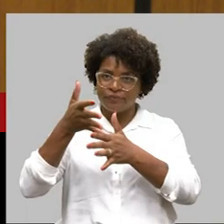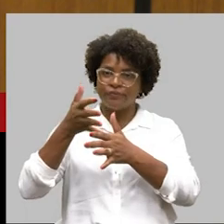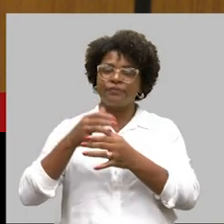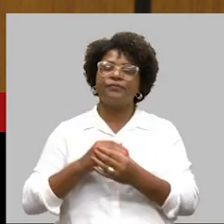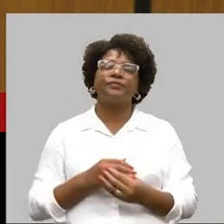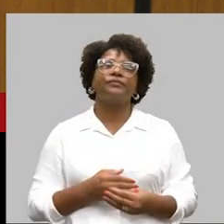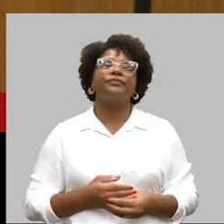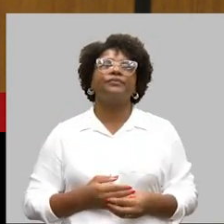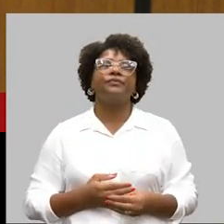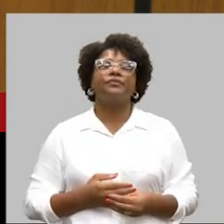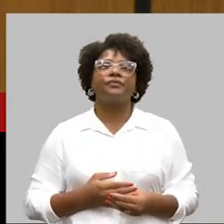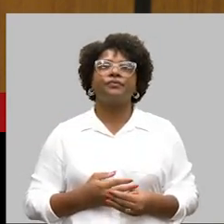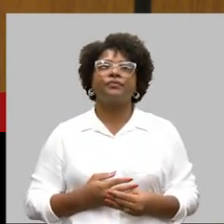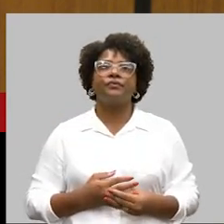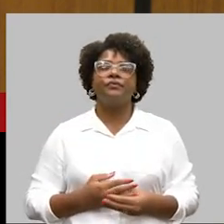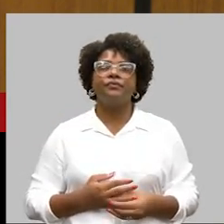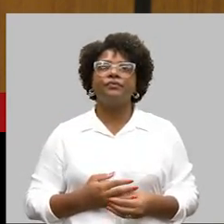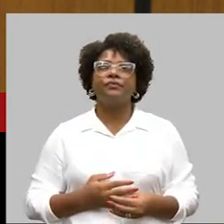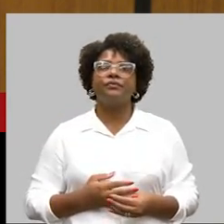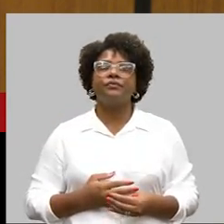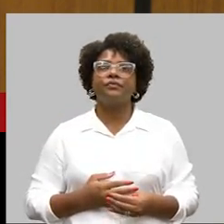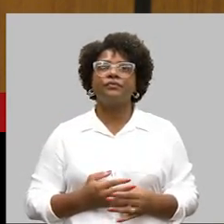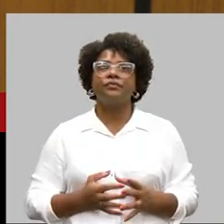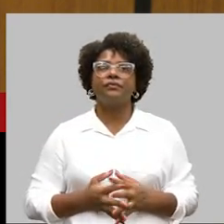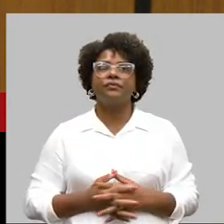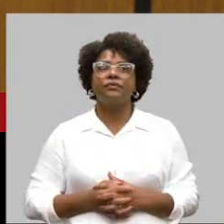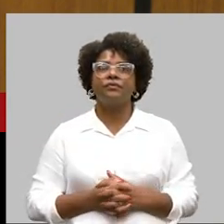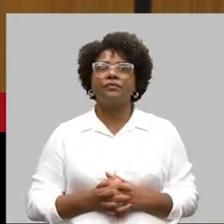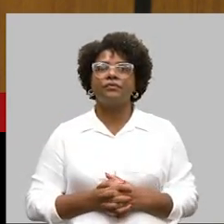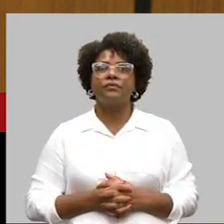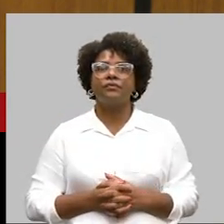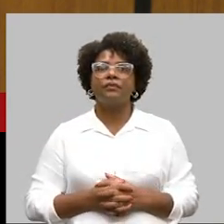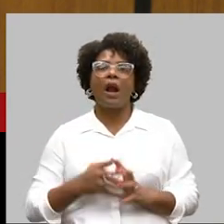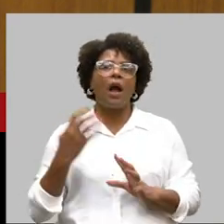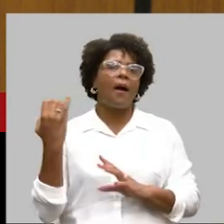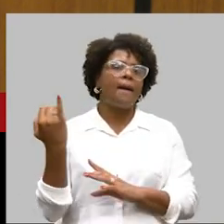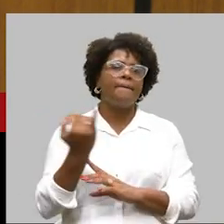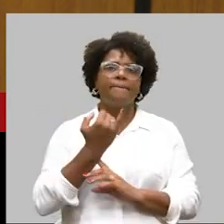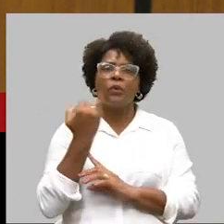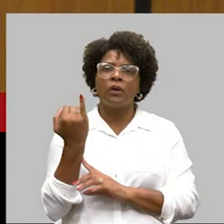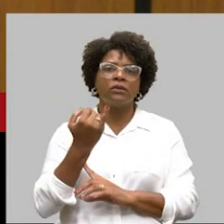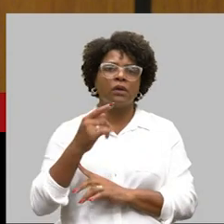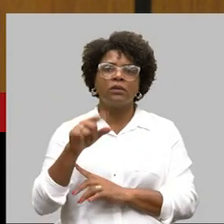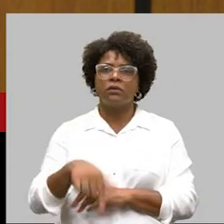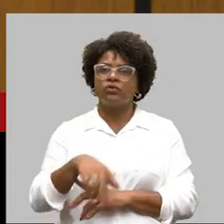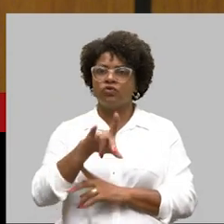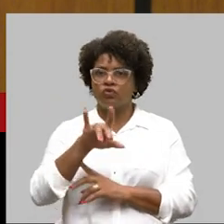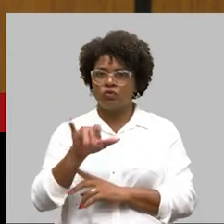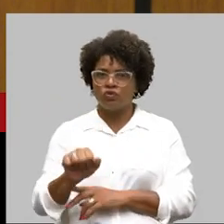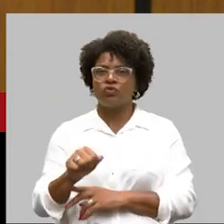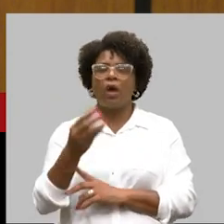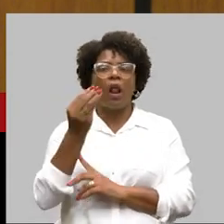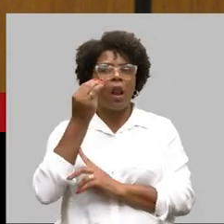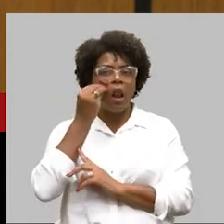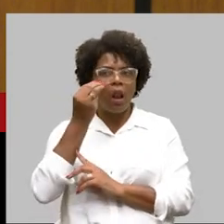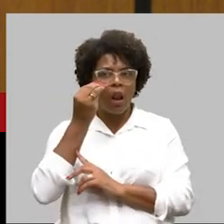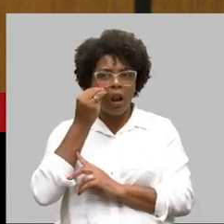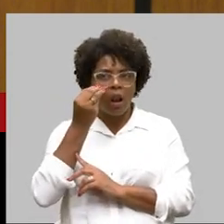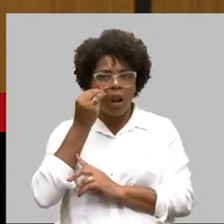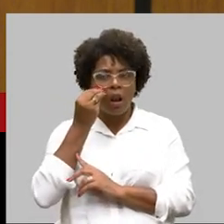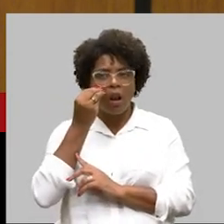dizer isso que dessa importância para esse dia de hoje da gente tentar fazer esse